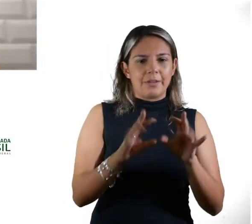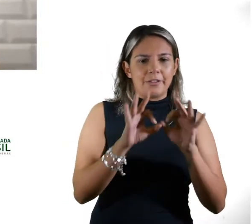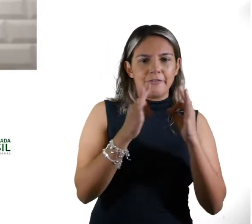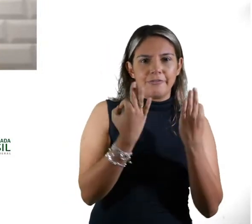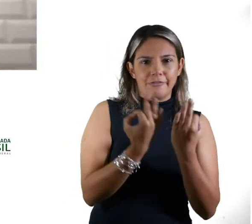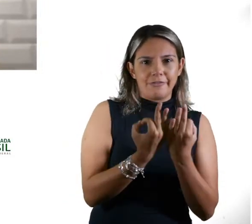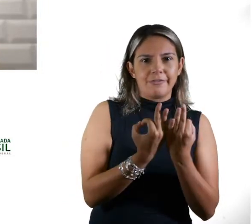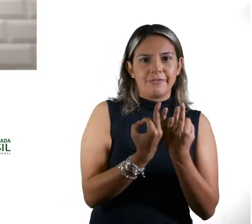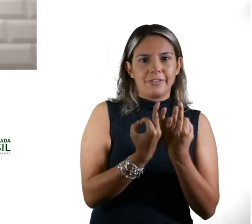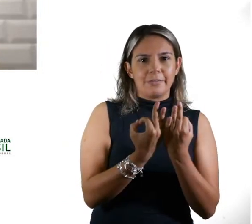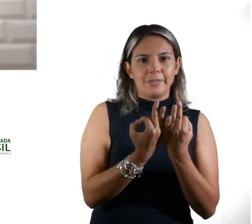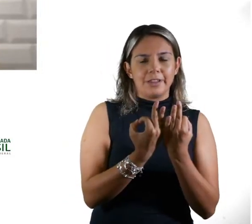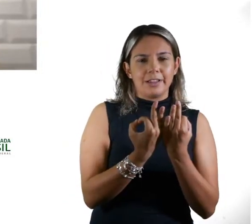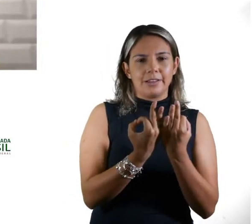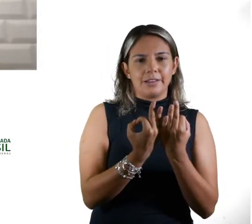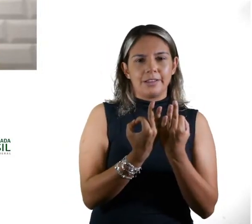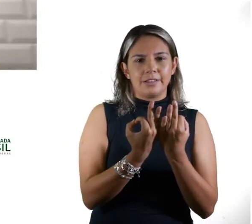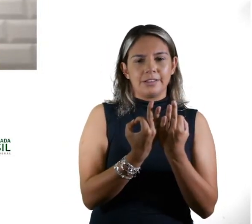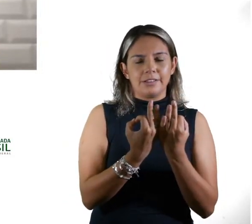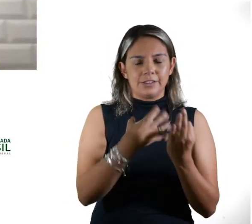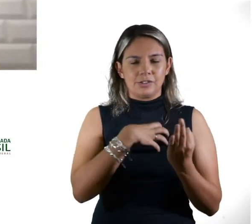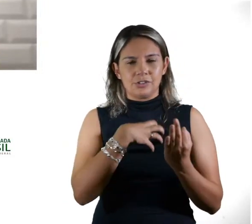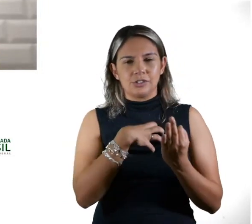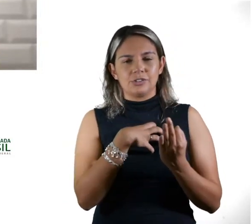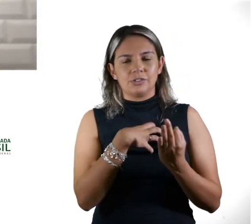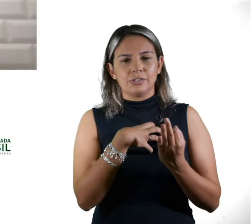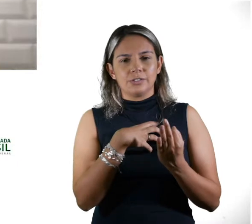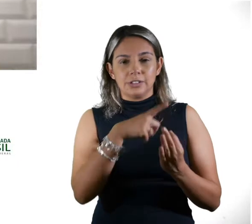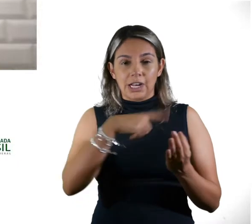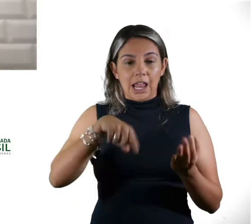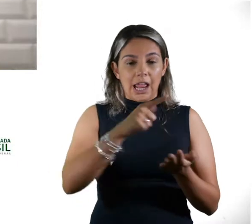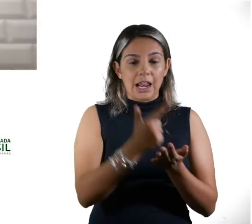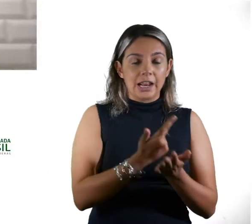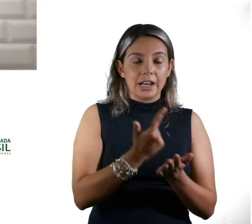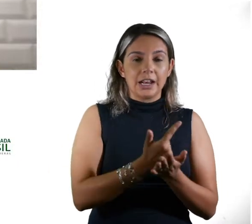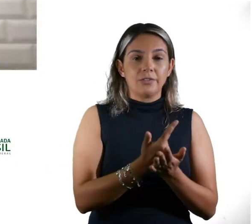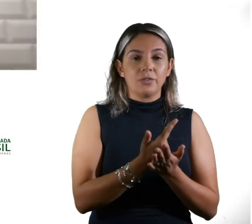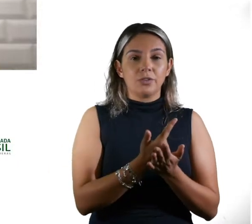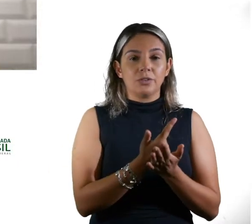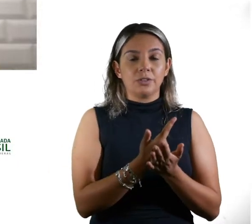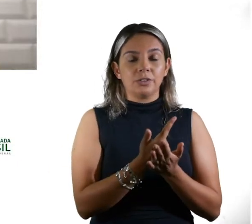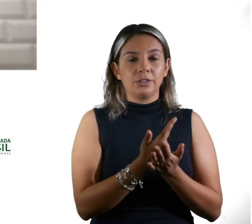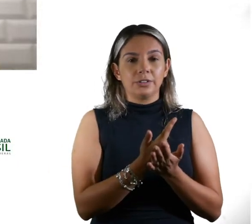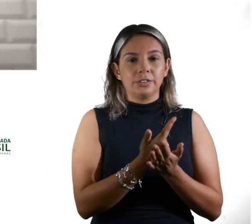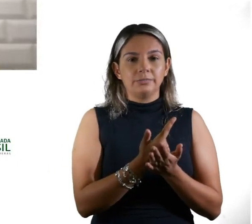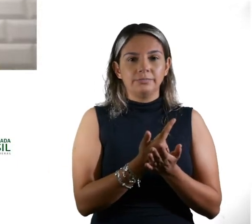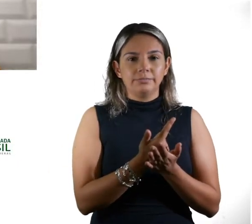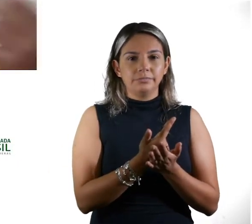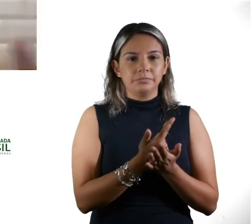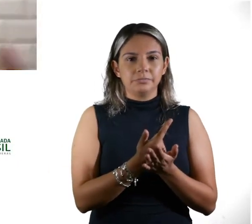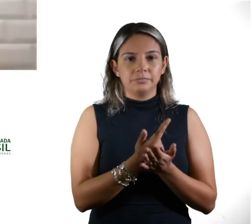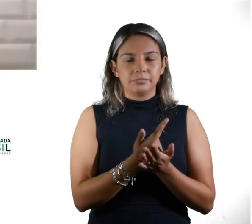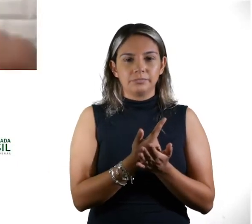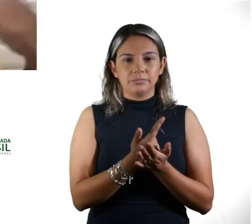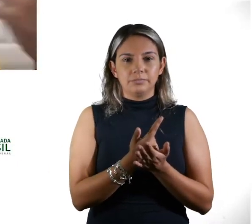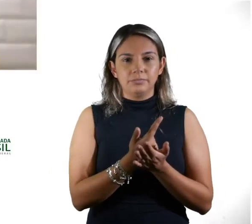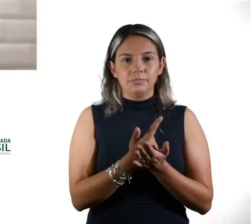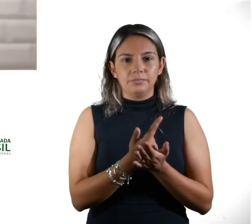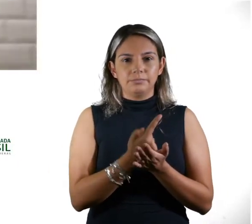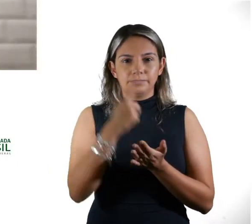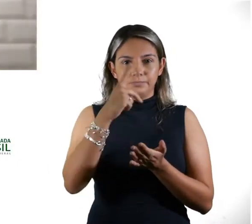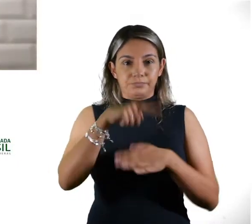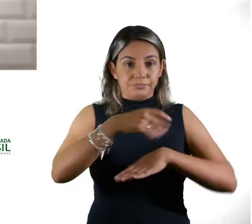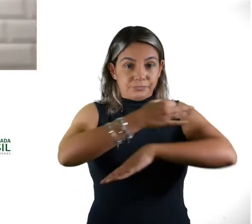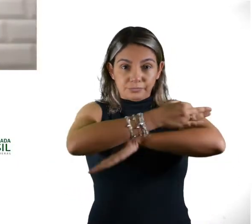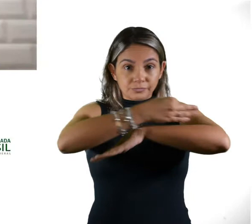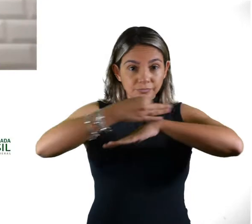Teoria Geral de Esquecimento, no sentido de que são livros de pura ficção,